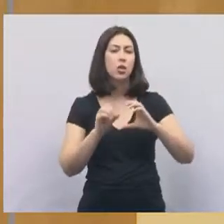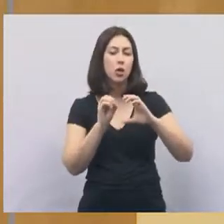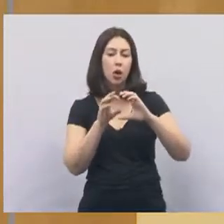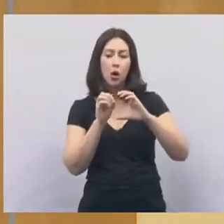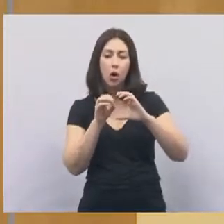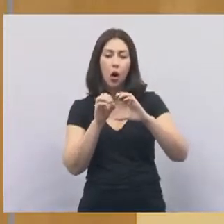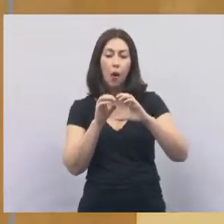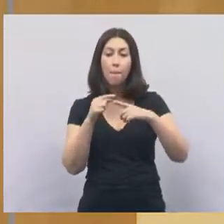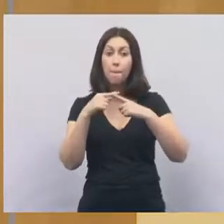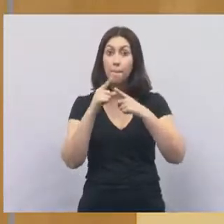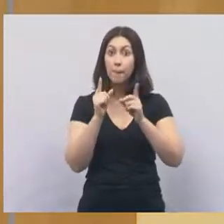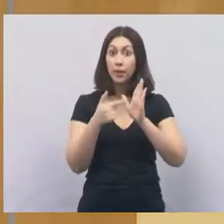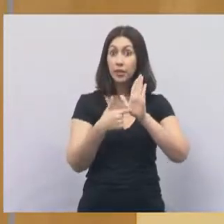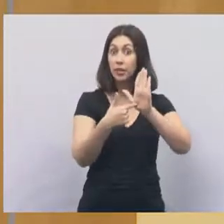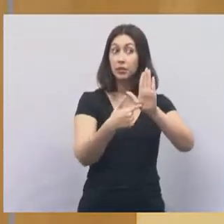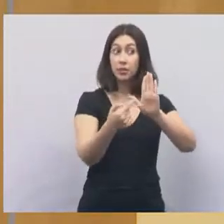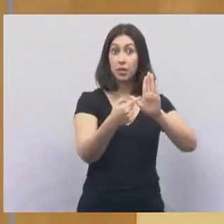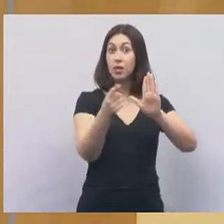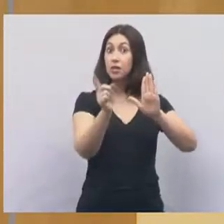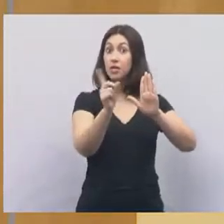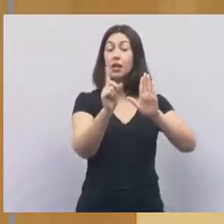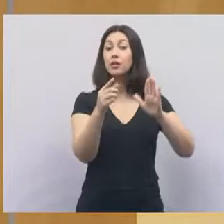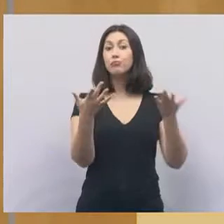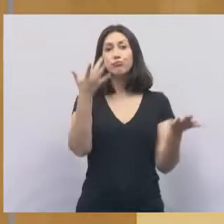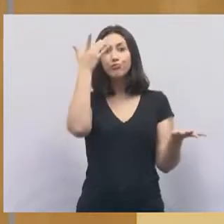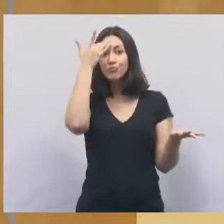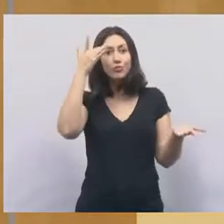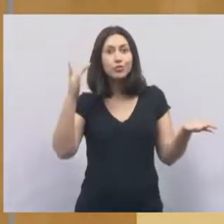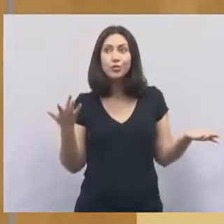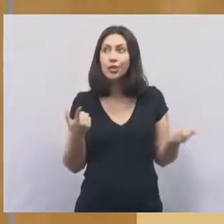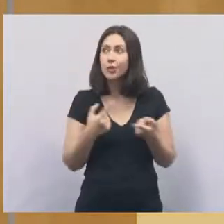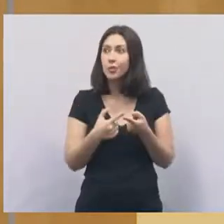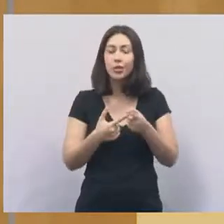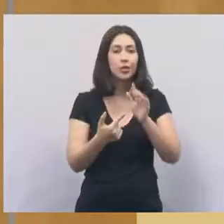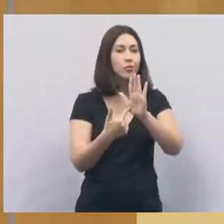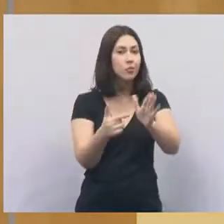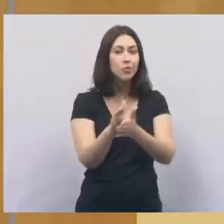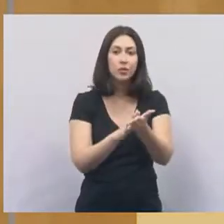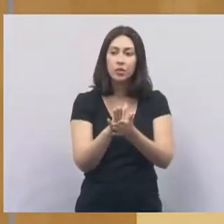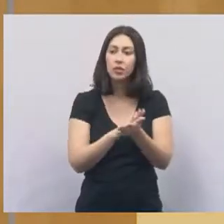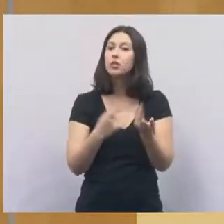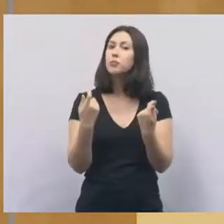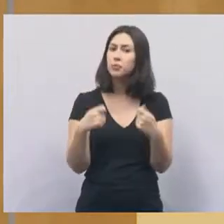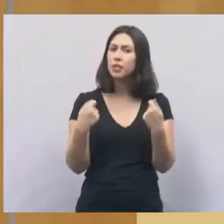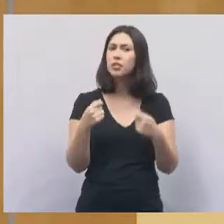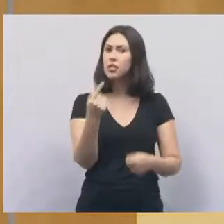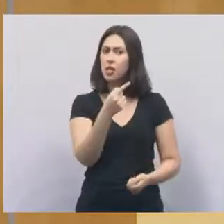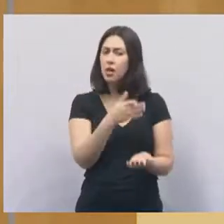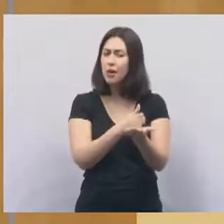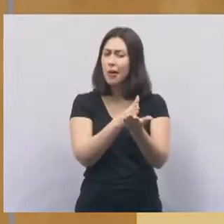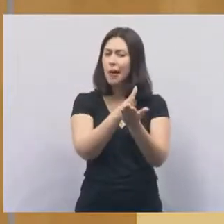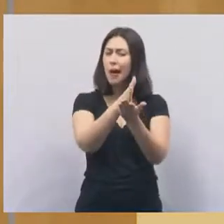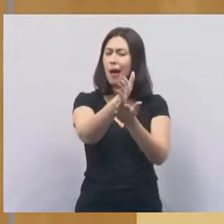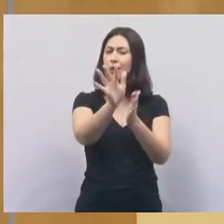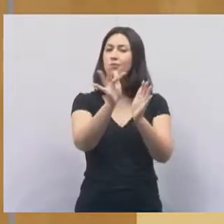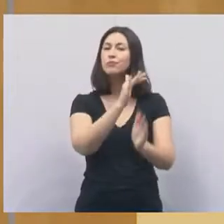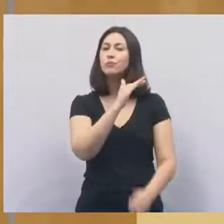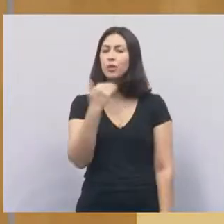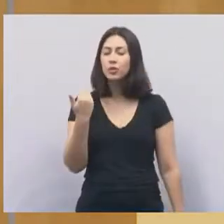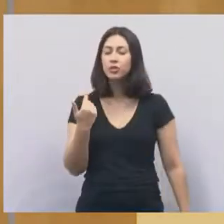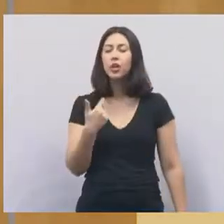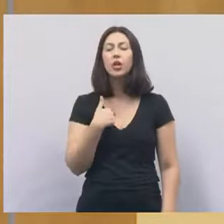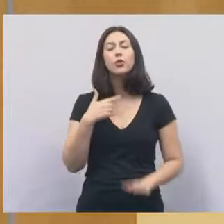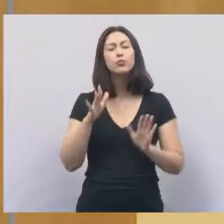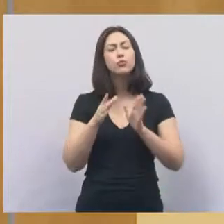tudo só que não passa o retorno da Morte e não sei porque que não passa deveria passar né da morte então já